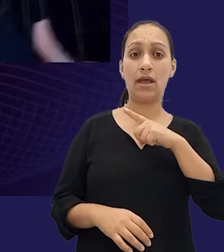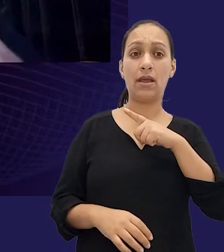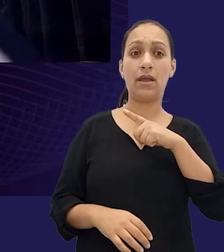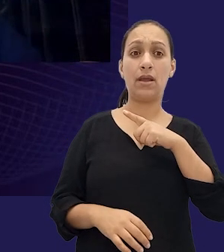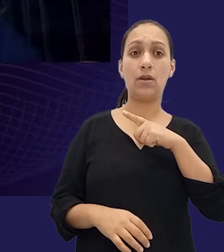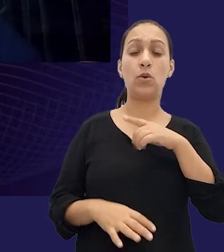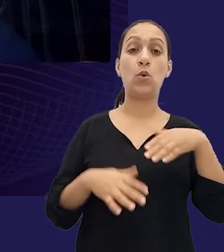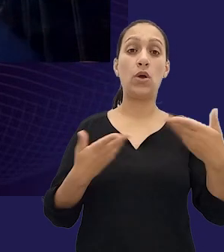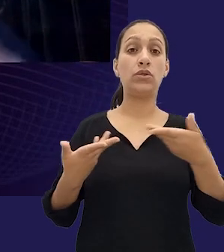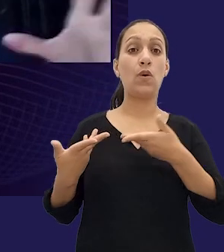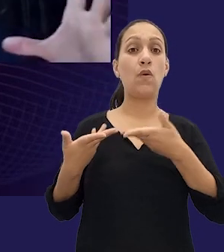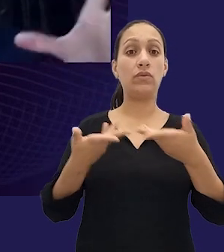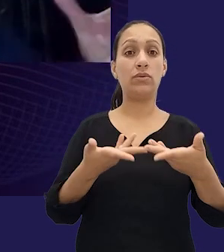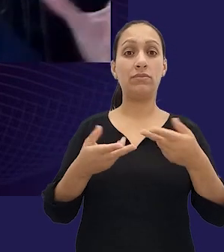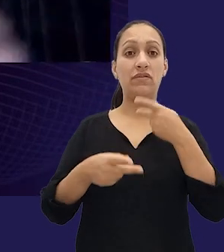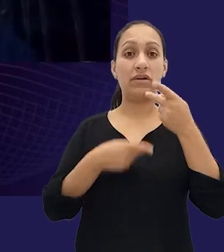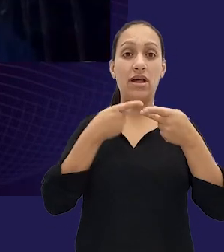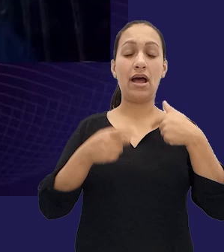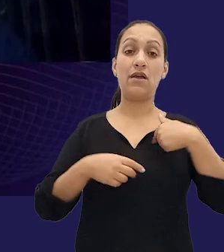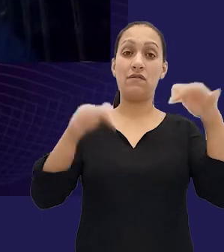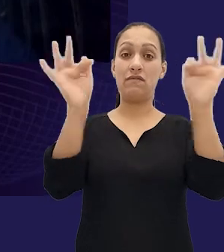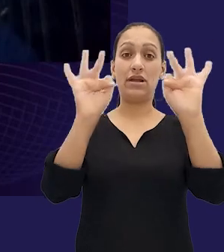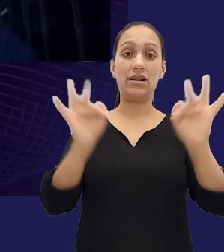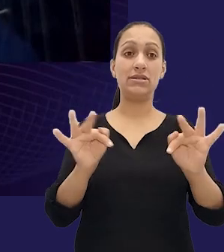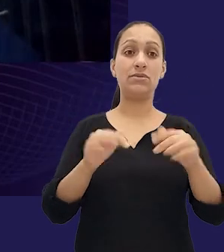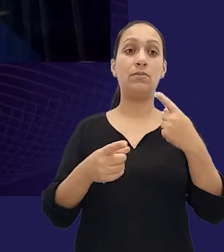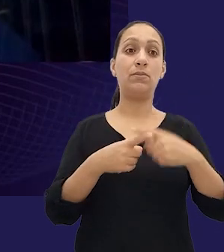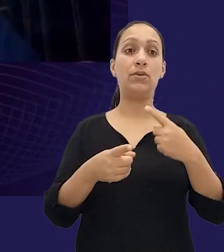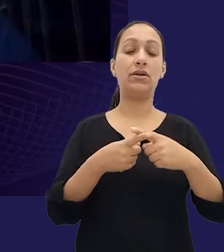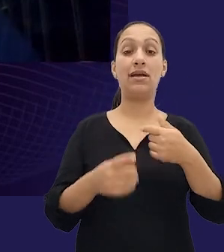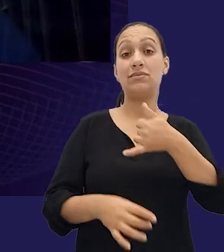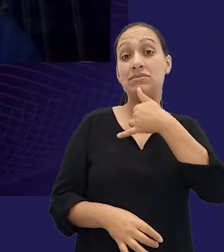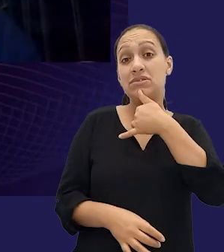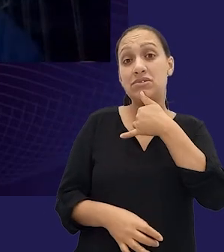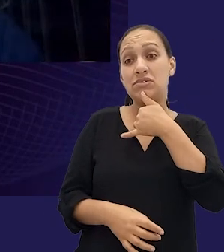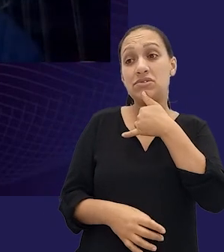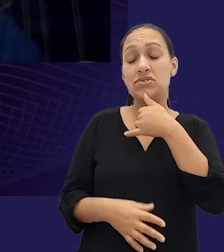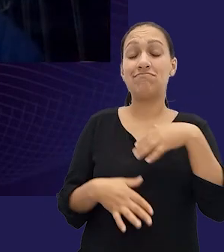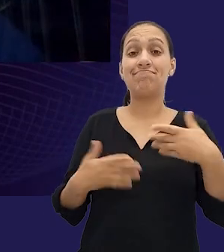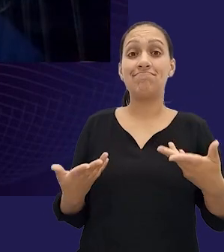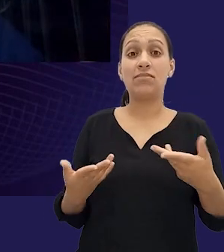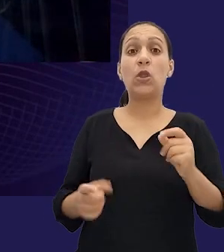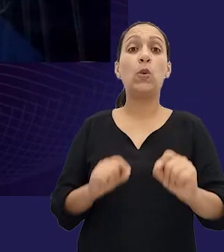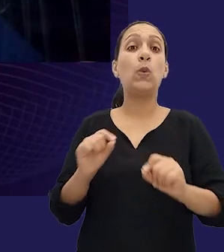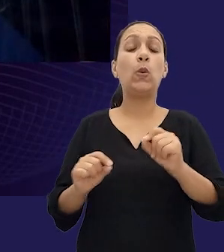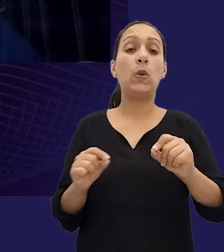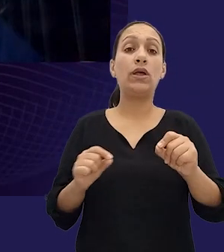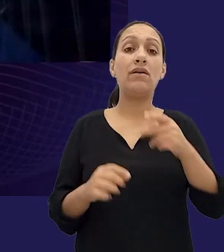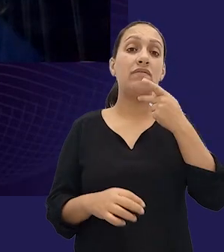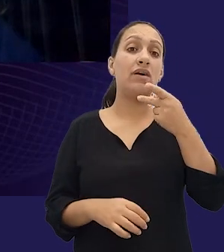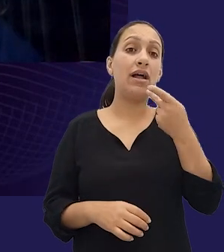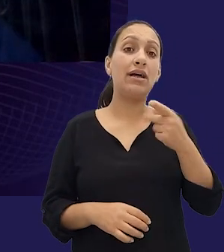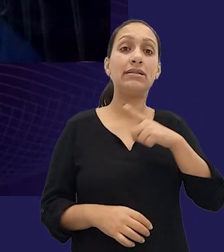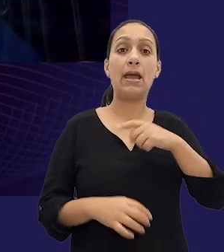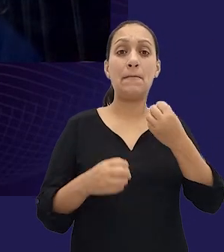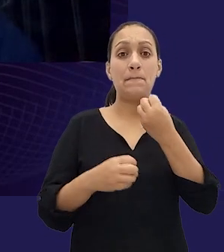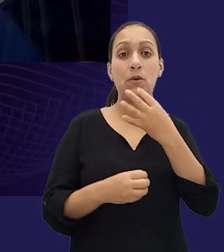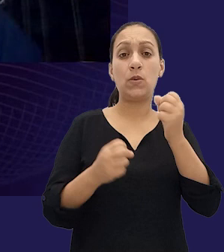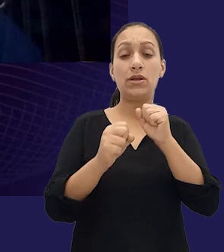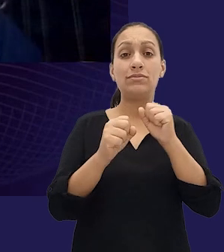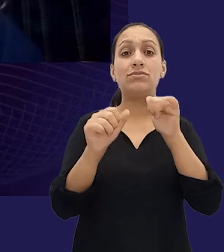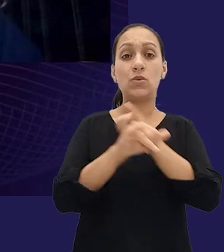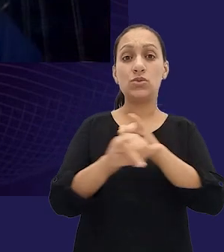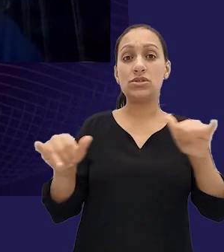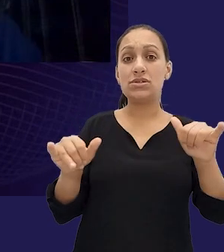quando tu me convidou para falar sobre isso, eu fiquei super feliz, mas ao mesmo tempo fiquei muito triste, porque eu digo, gente, o que a gente vai dizer? Tem boas notícias para